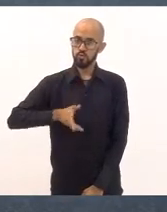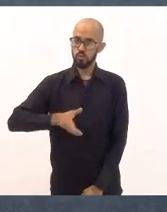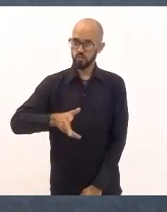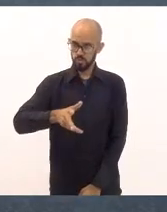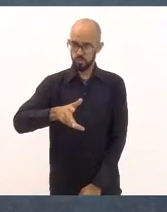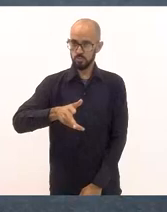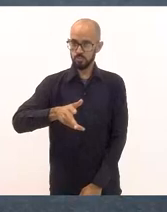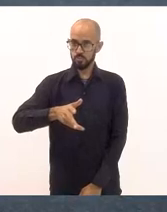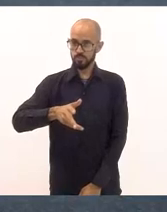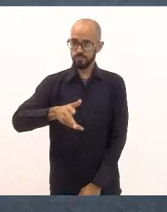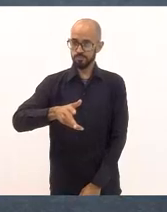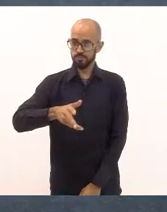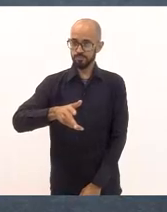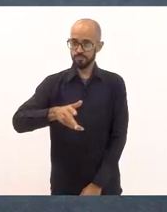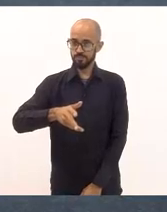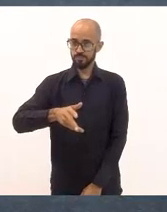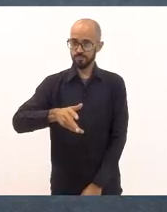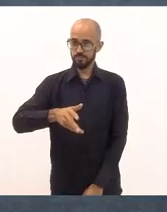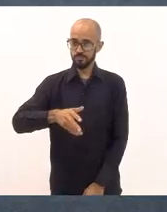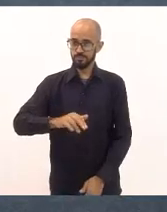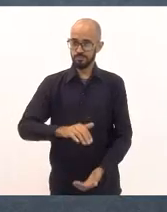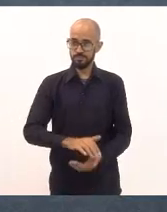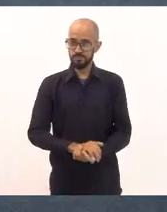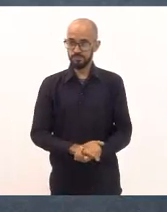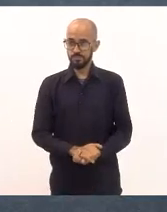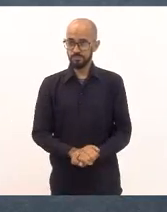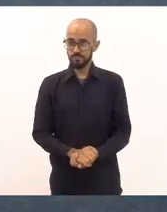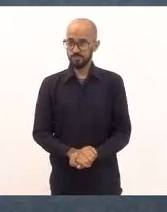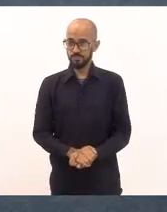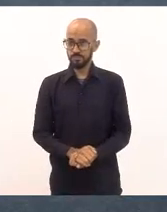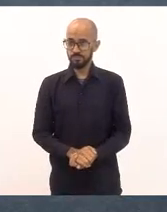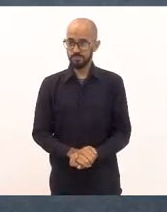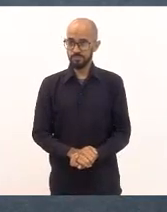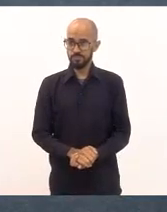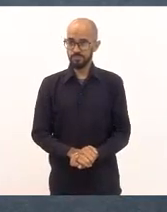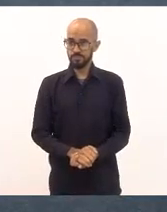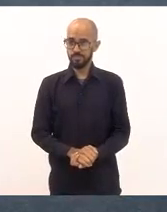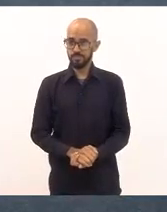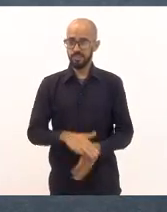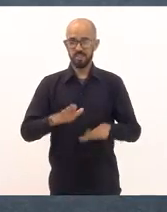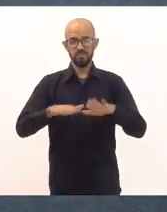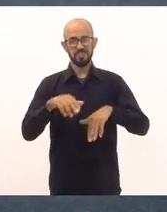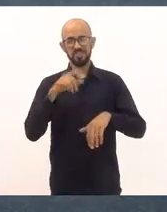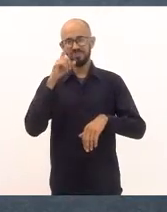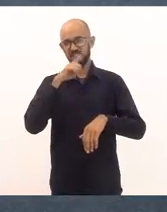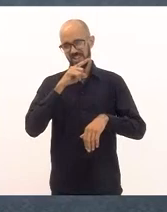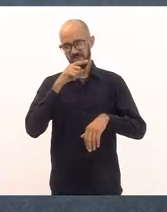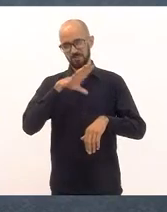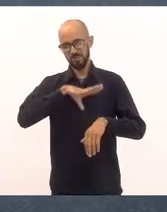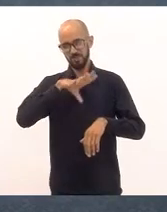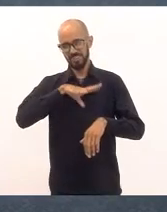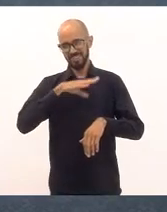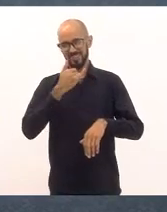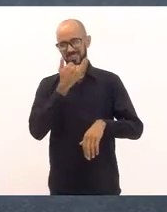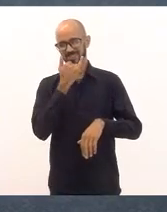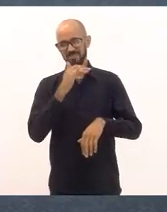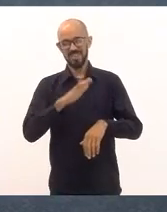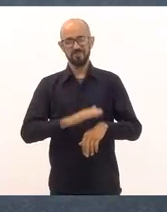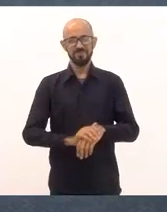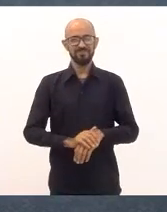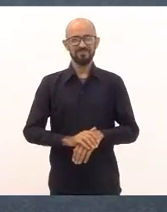sigamos o português. Eu venho lá da Baixada Fluminense, lá de Paracambi, muitas vezes eu engasgo no português.